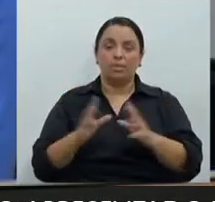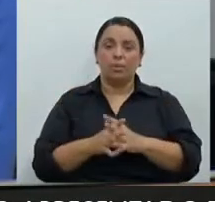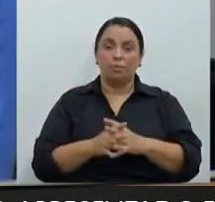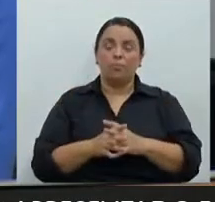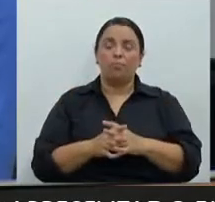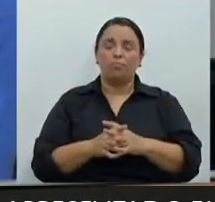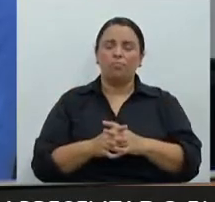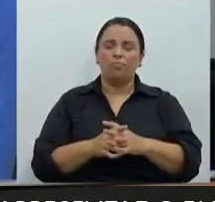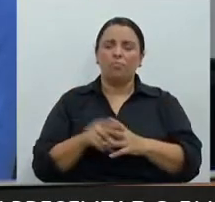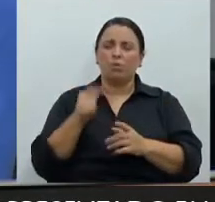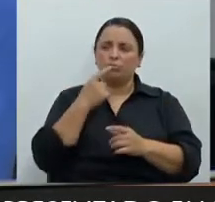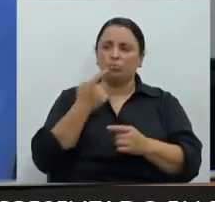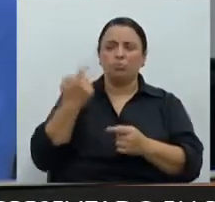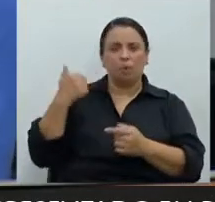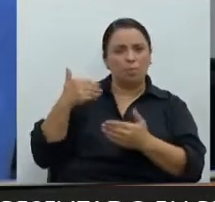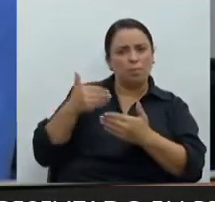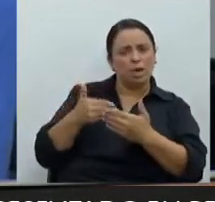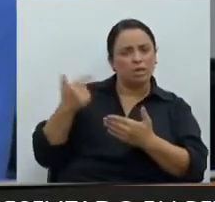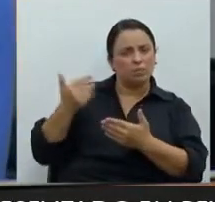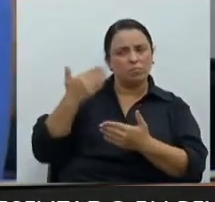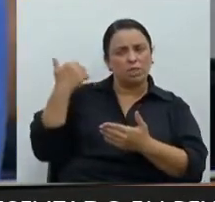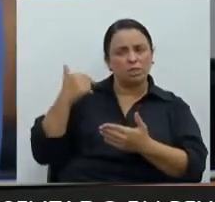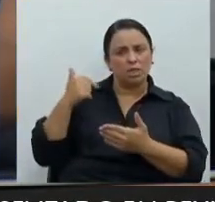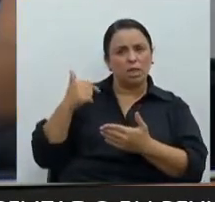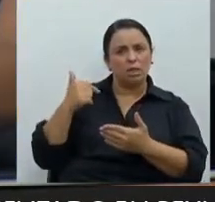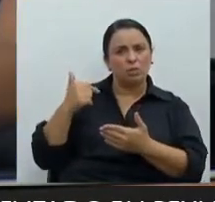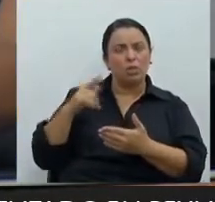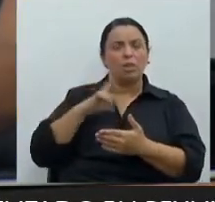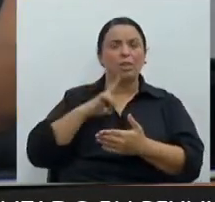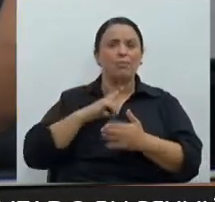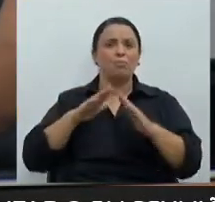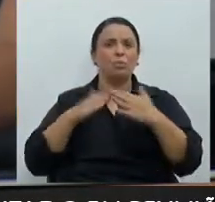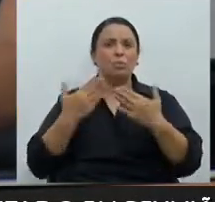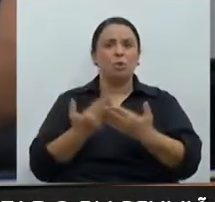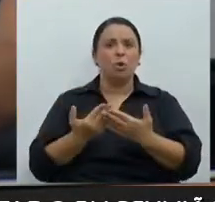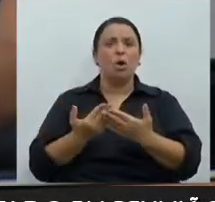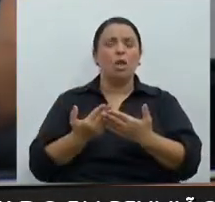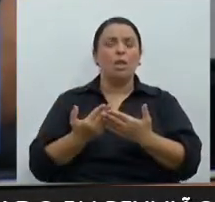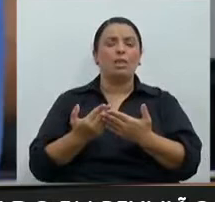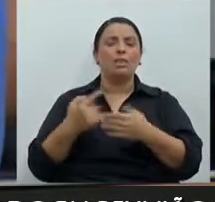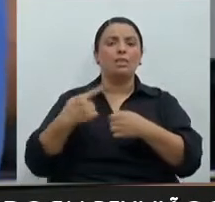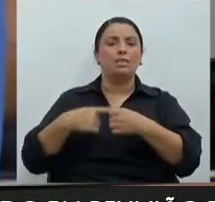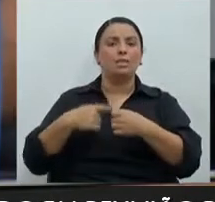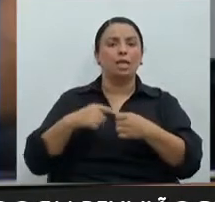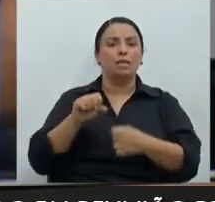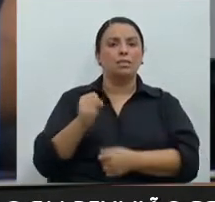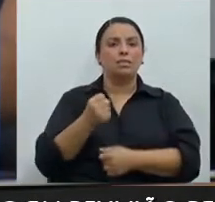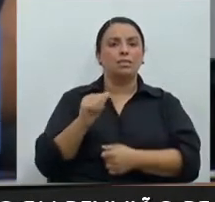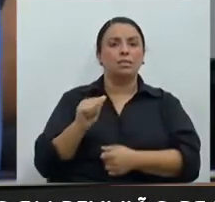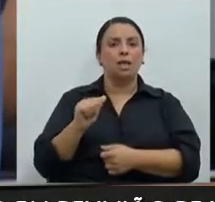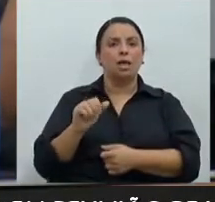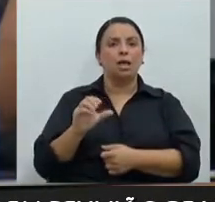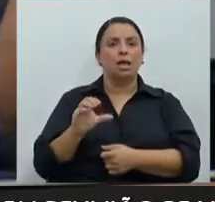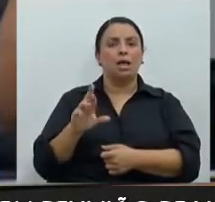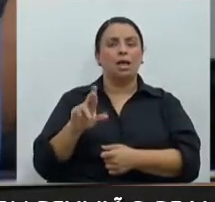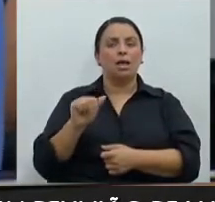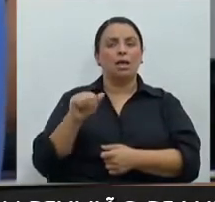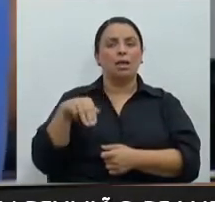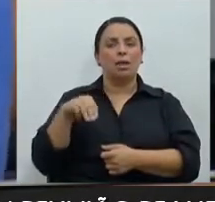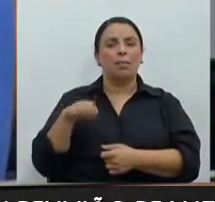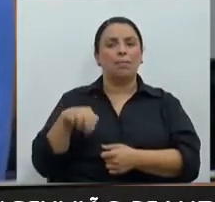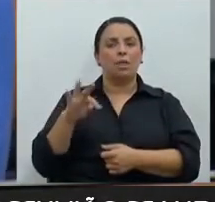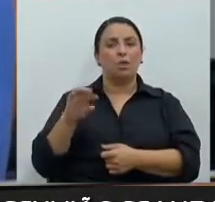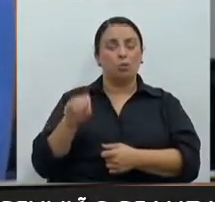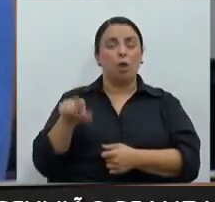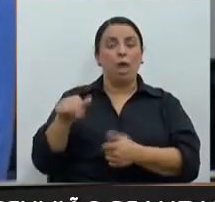recebemos recentemente uma escola no município de Sacramento. Ela oferta um curso de